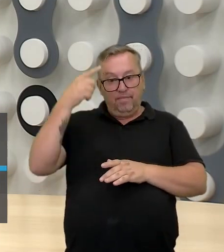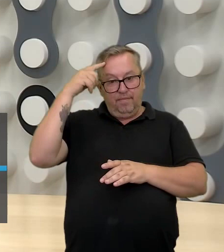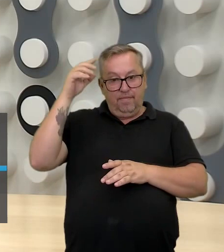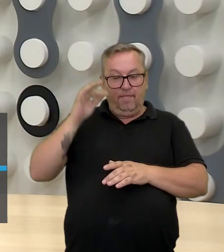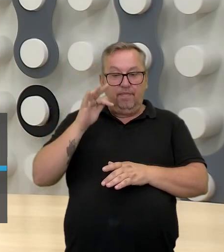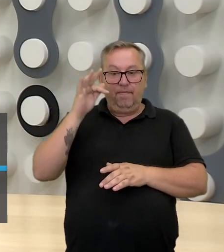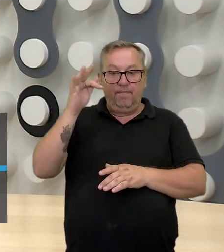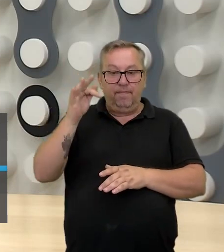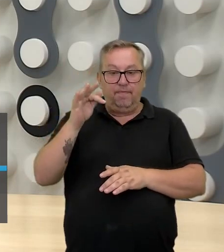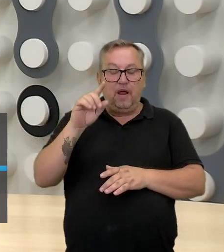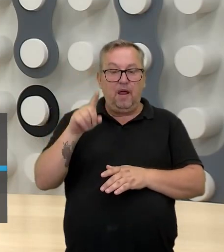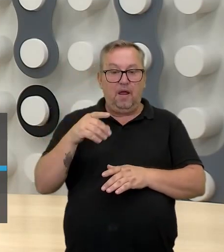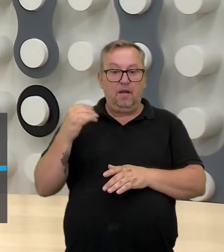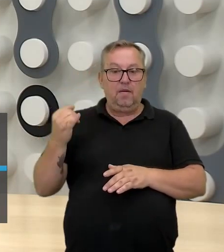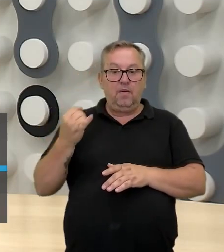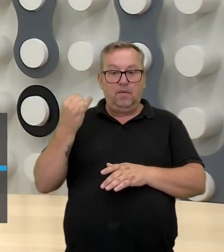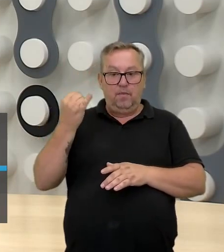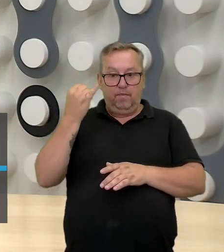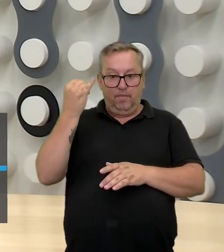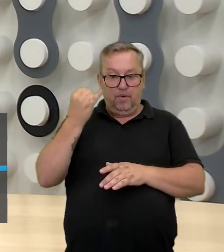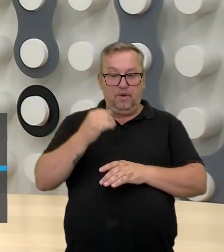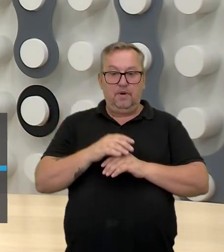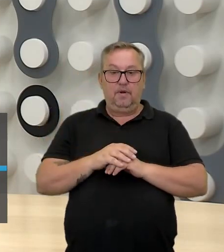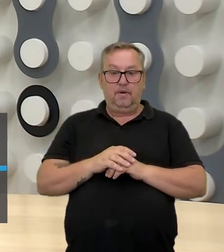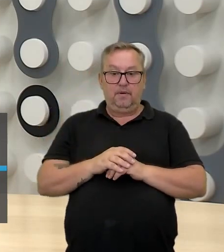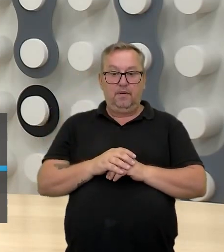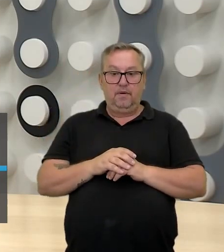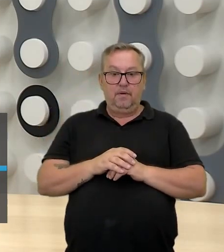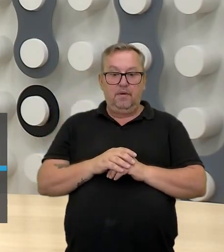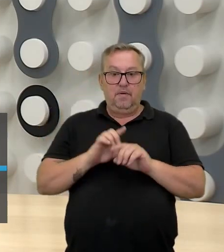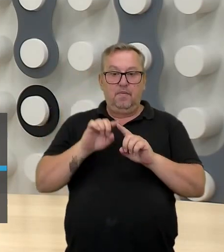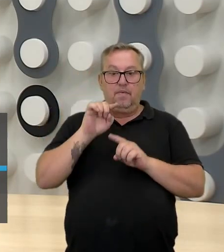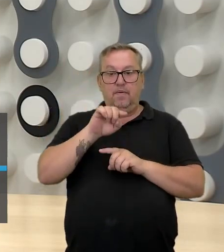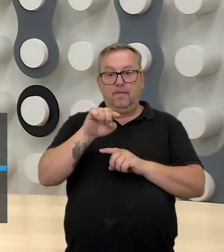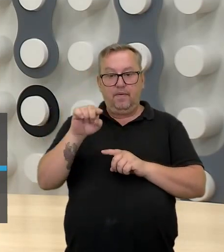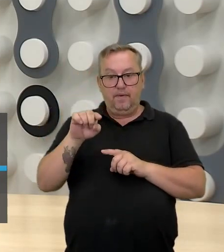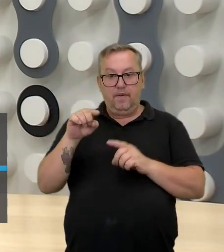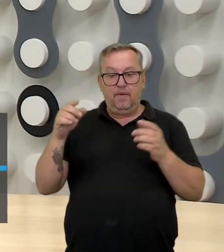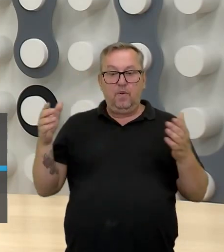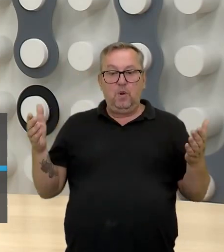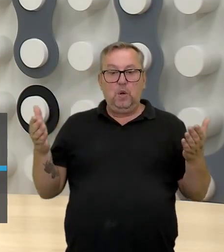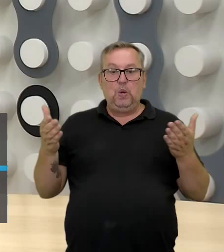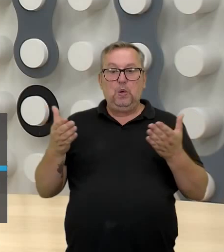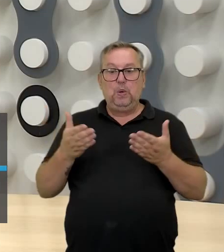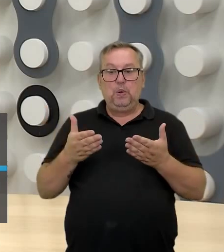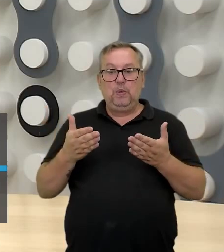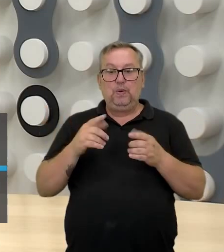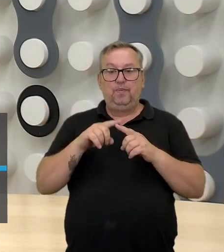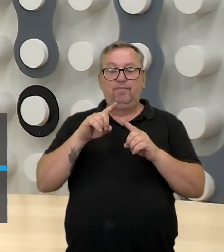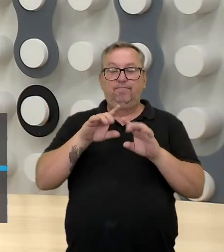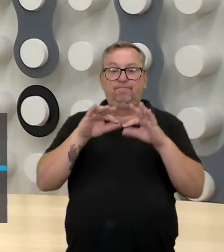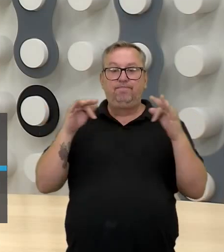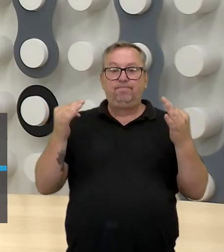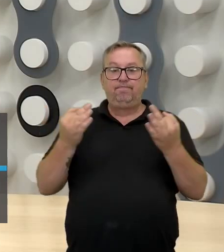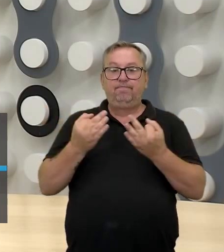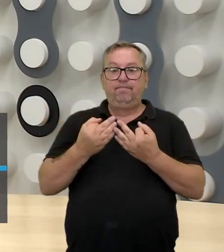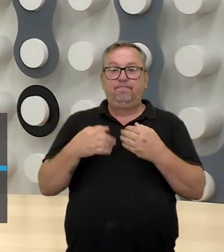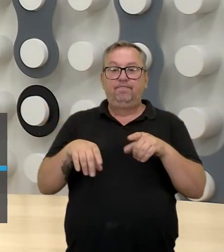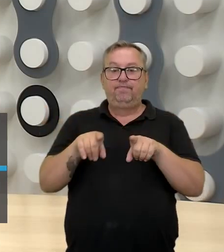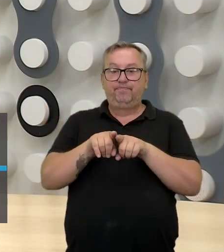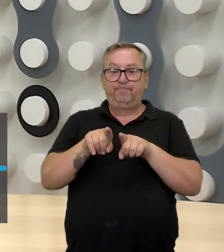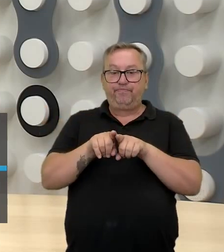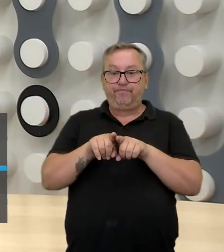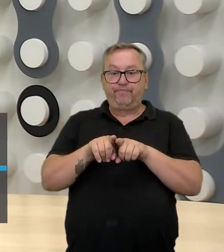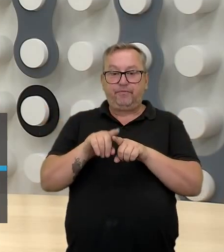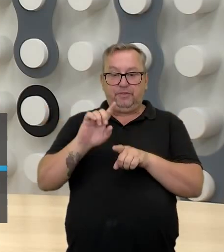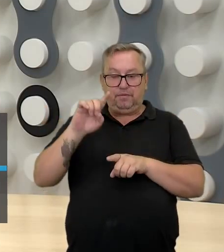projeto de vida é extremamente importante, né? Para você hoje, né? Para a sua família, posteriormente, para as